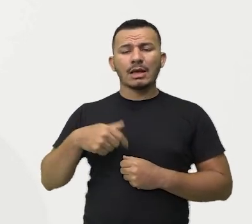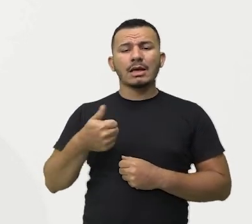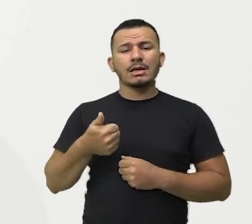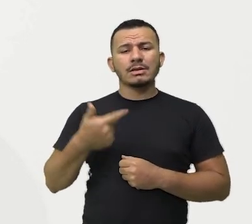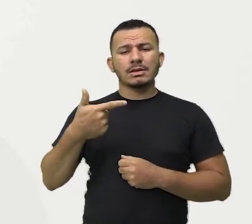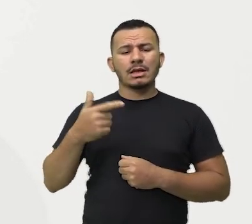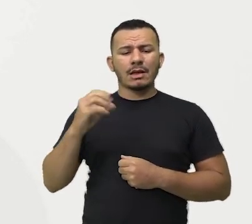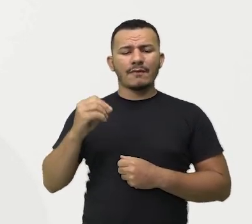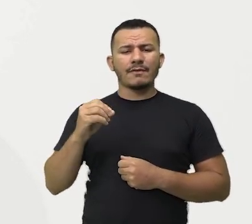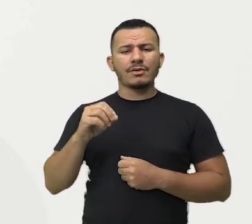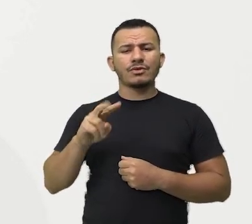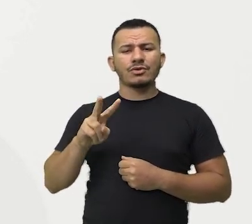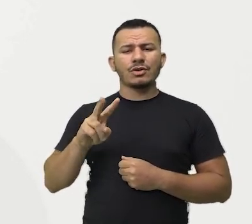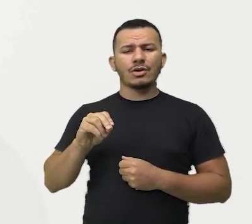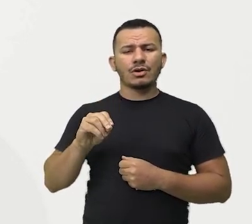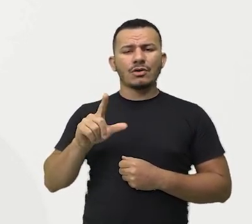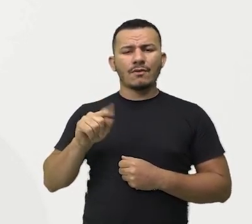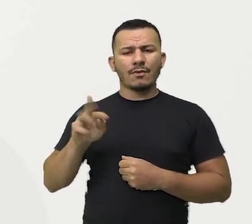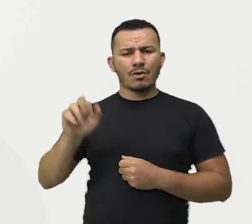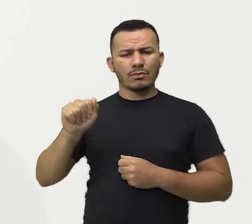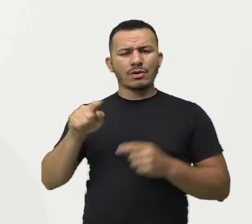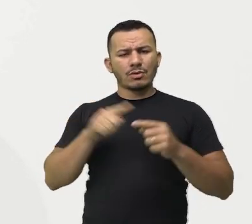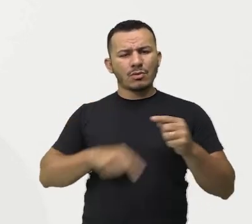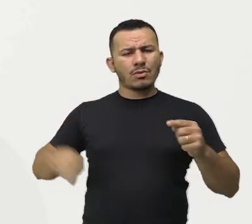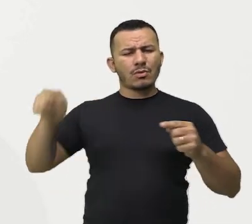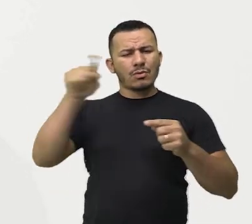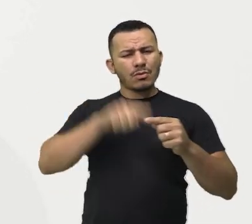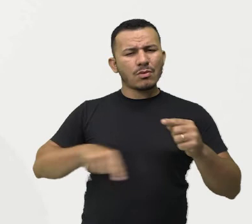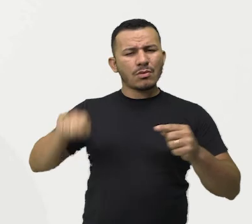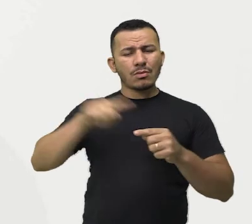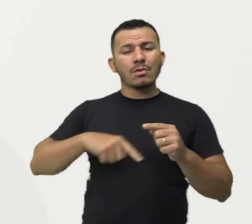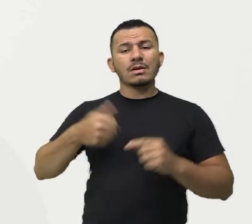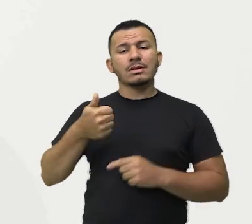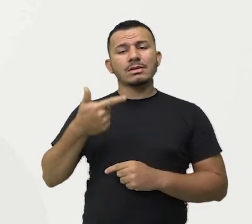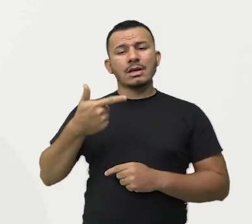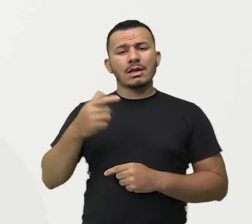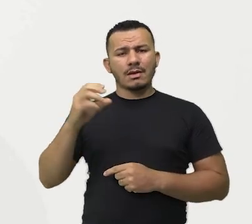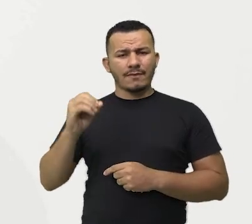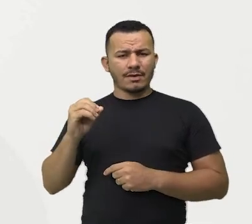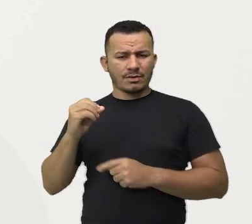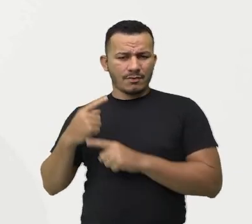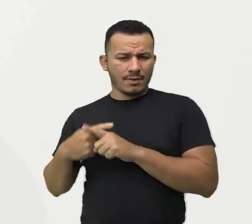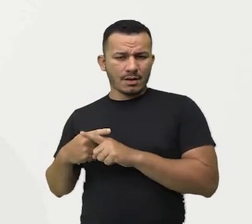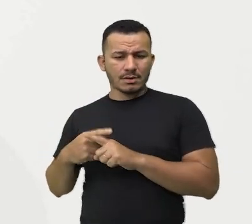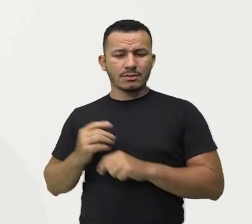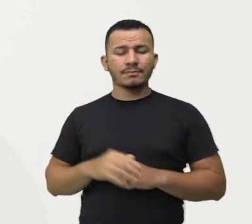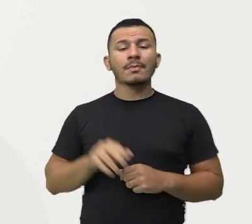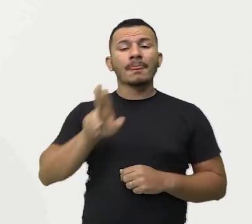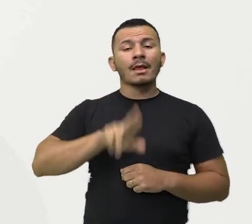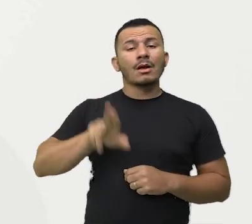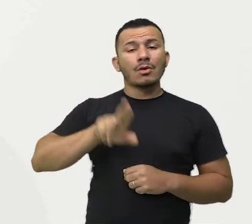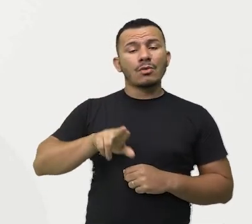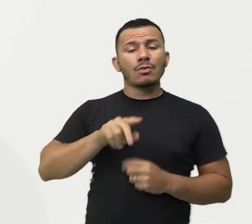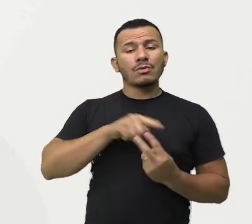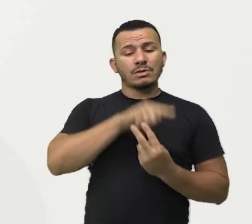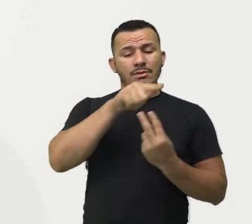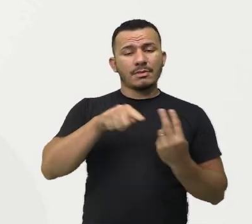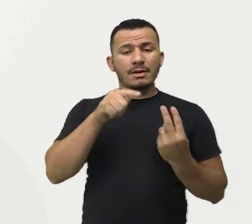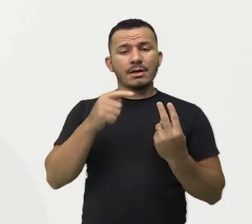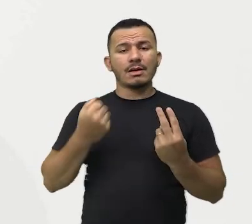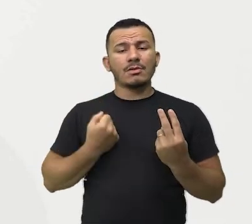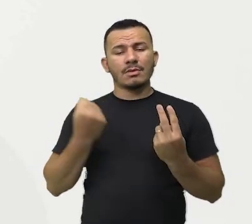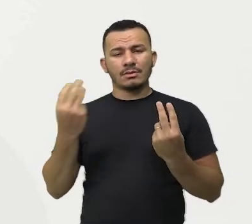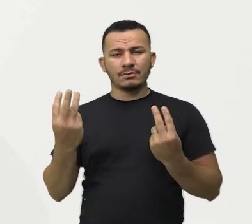quando a roda der 120 voltas? Olha outra informação importante aí. Considere